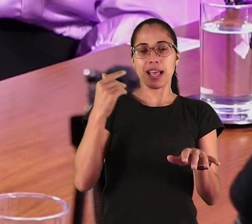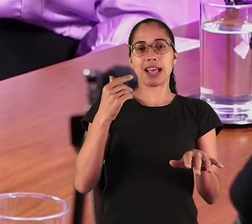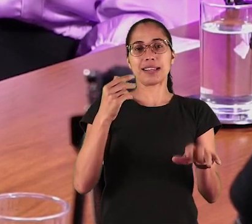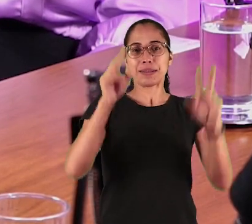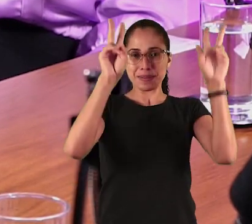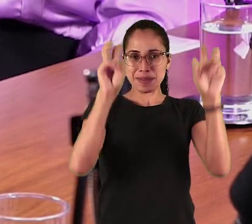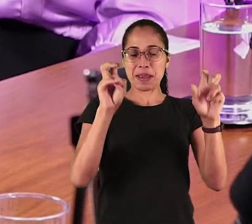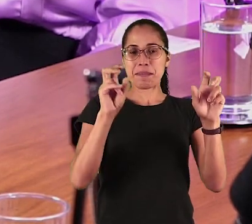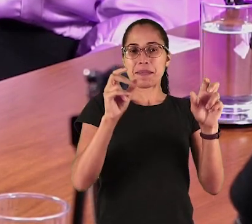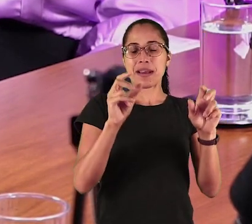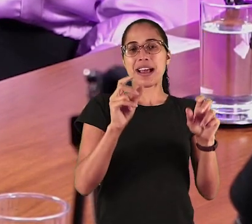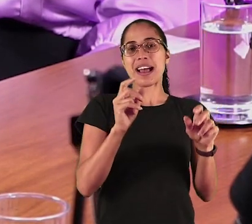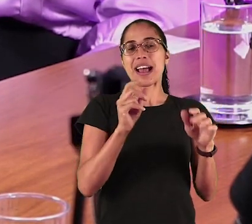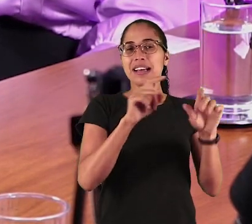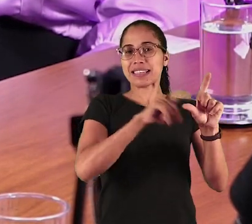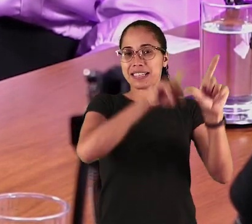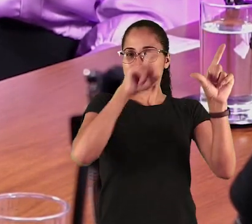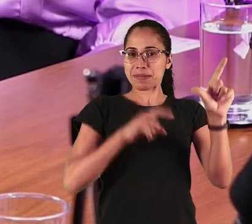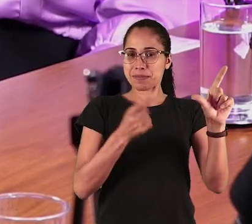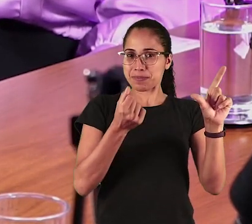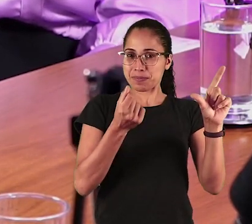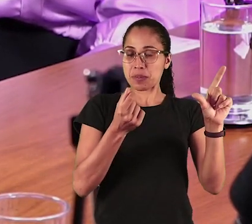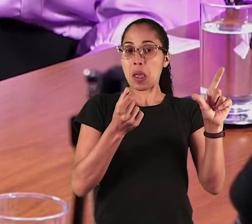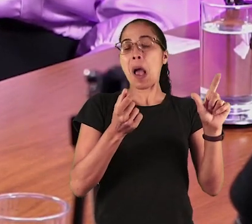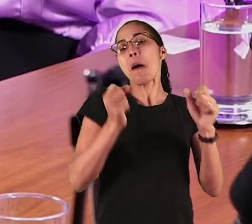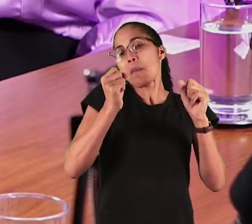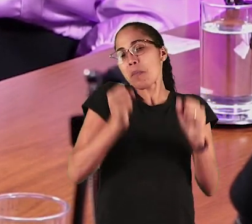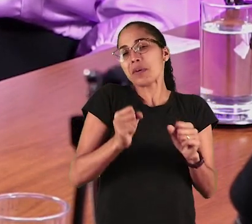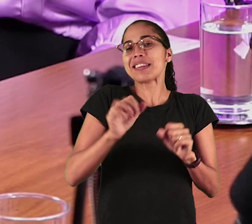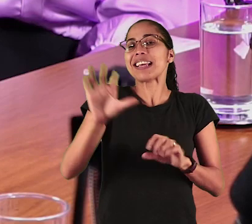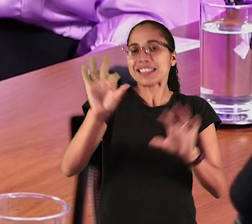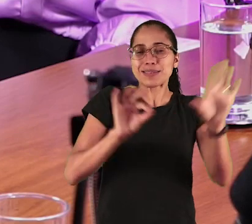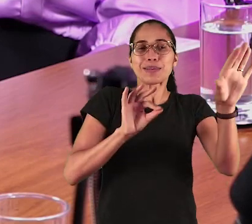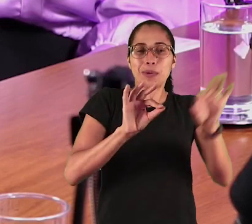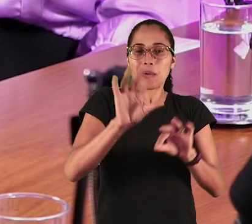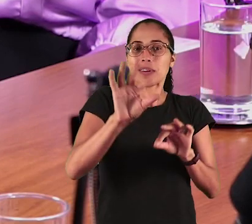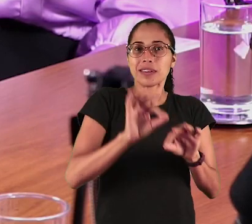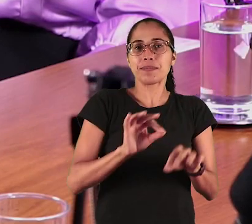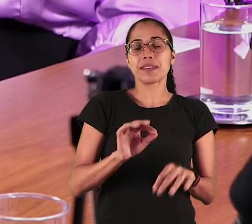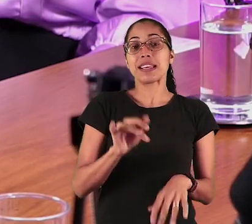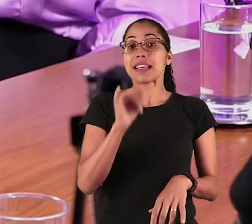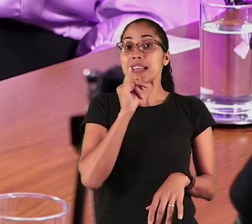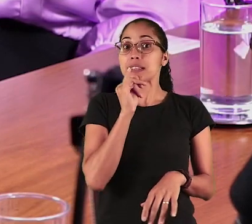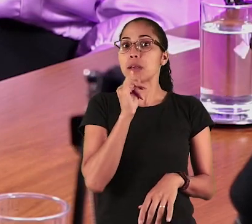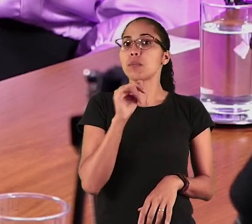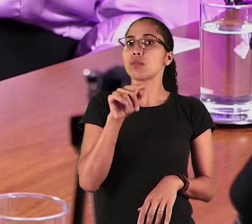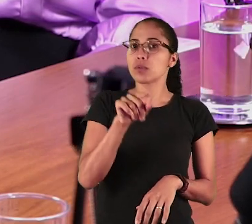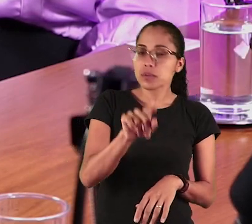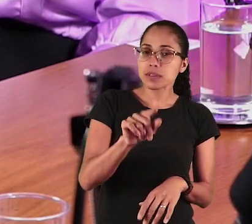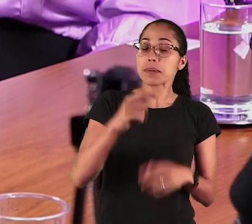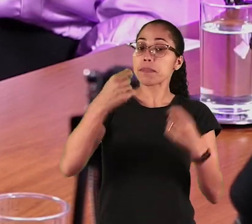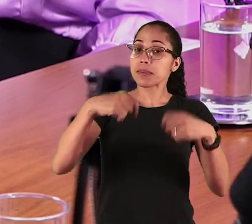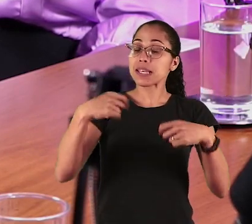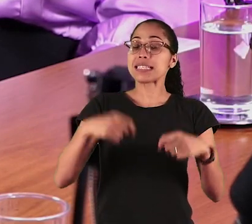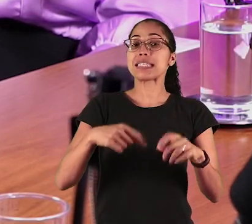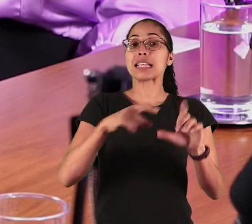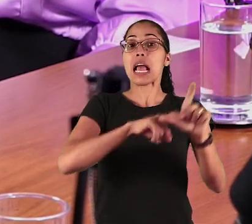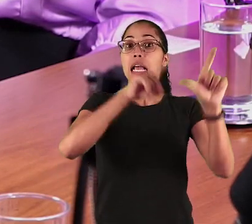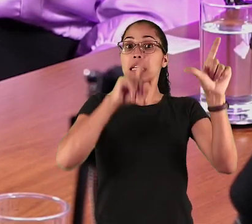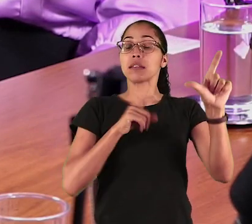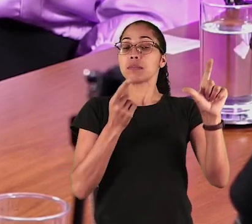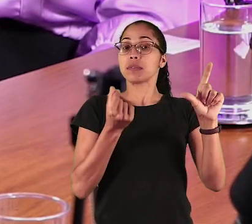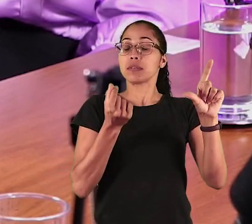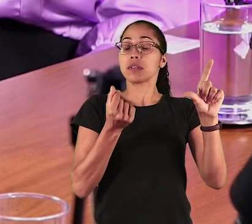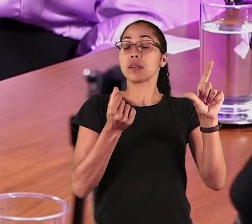independência financeira que é o poder de escolhas então também tá tudo relacionado né Eu acho que assim trabalho muito a sua independência financeira para quem